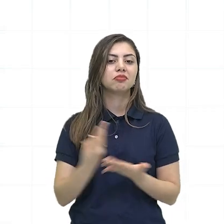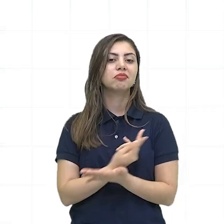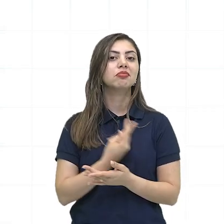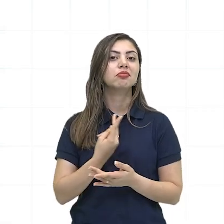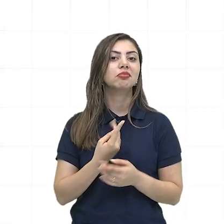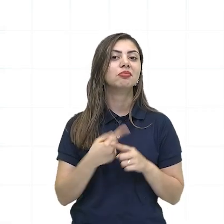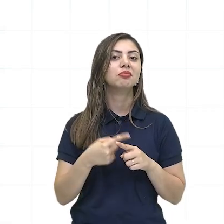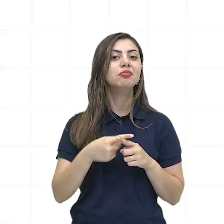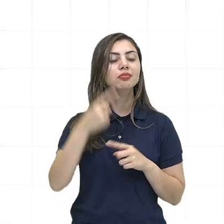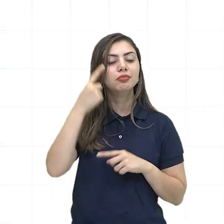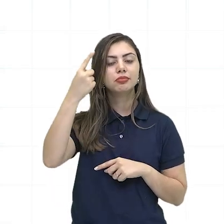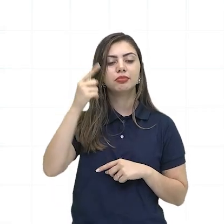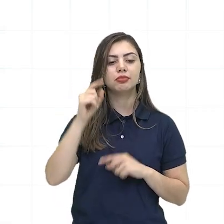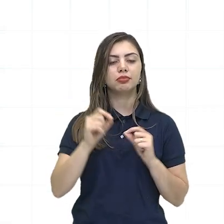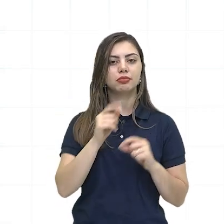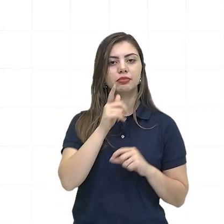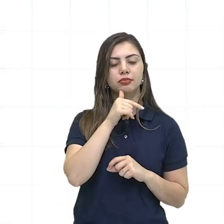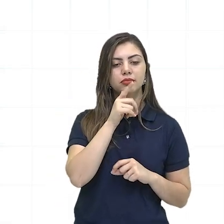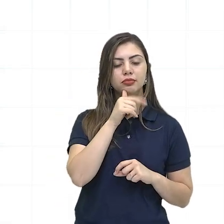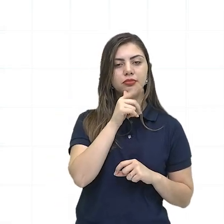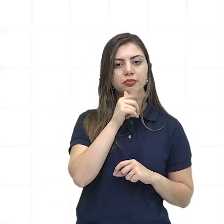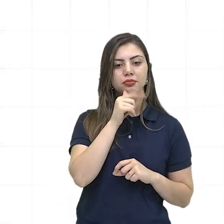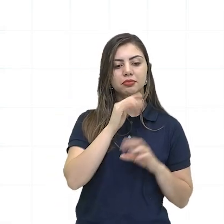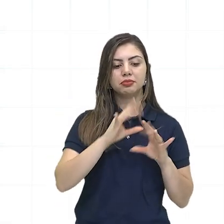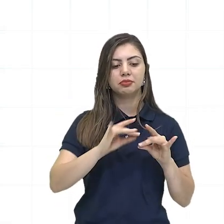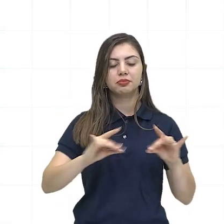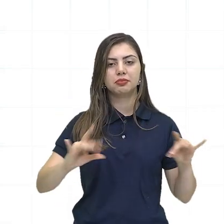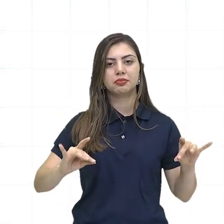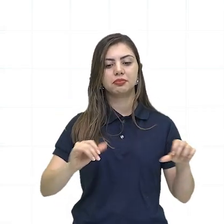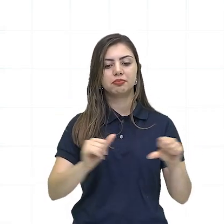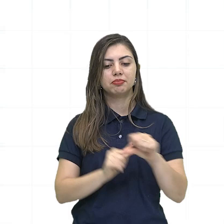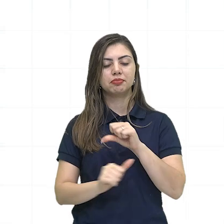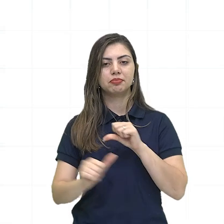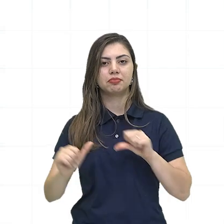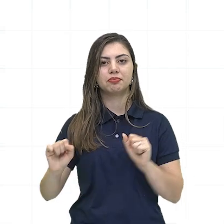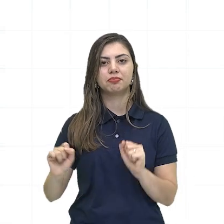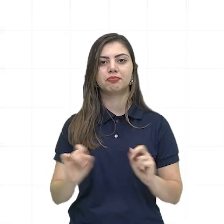à transformação da água no seu estado líquido para o estado